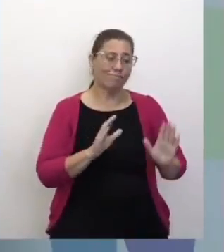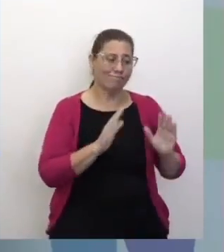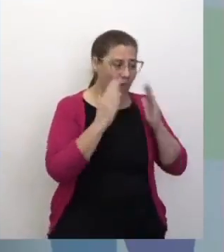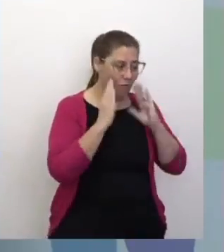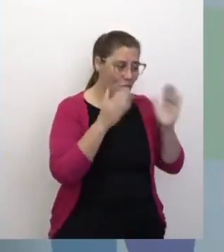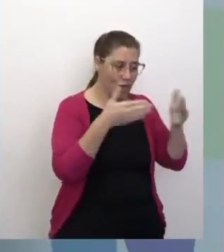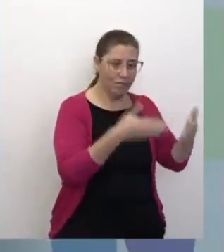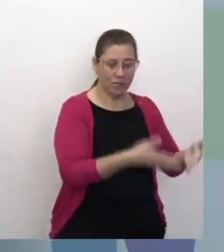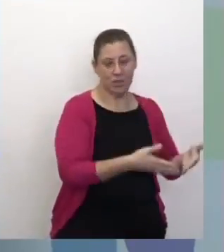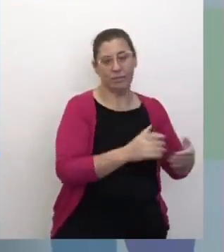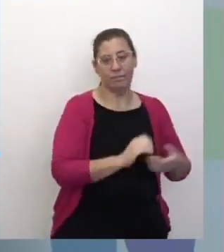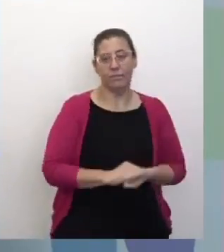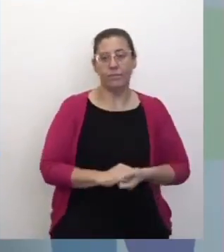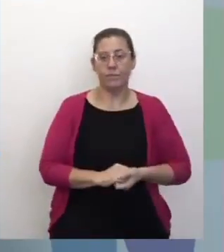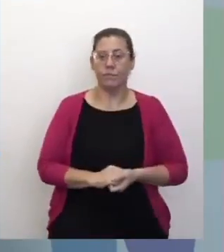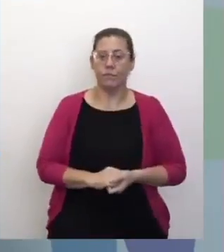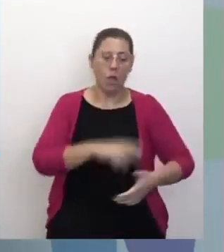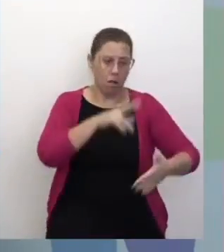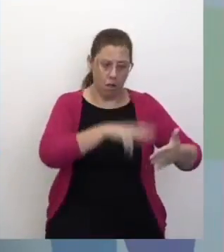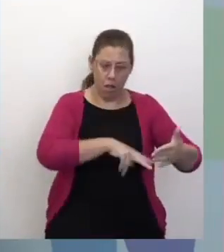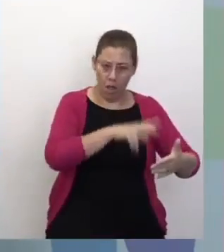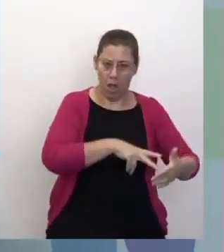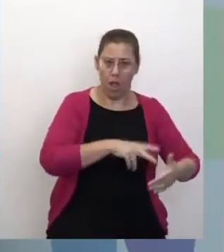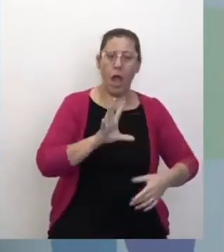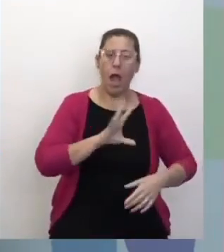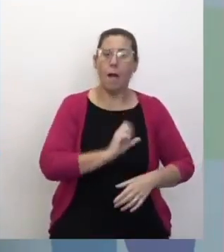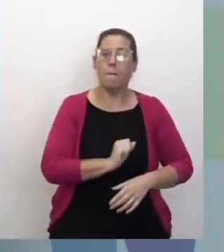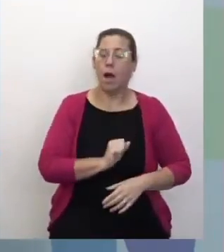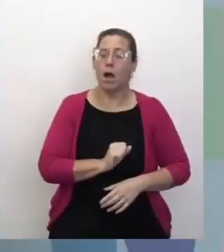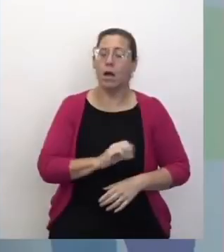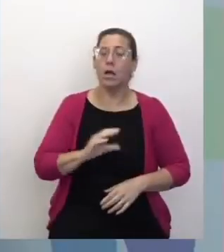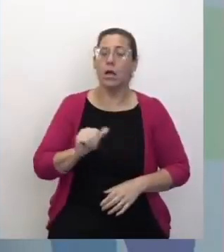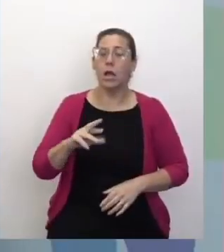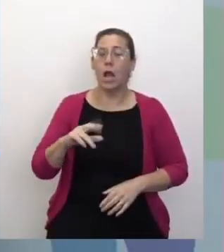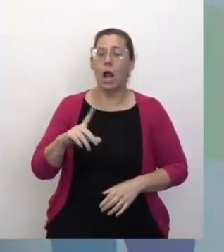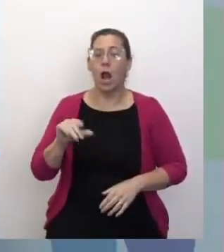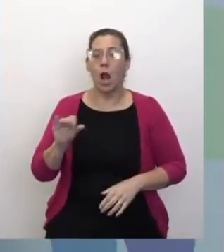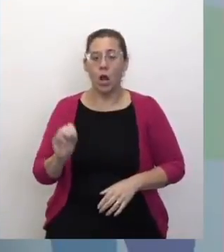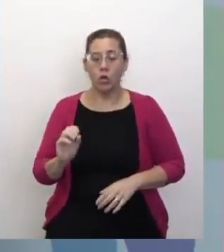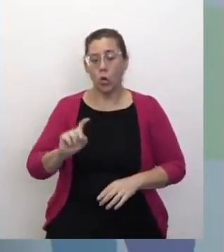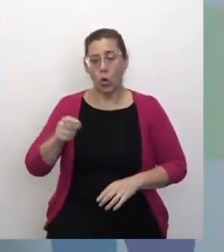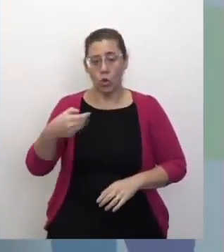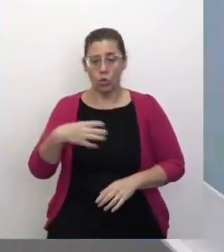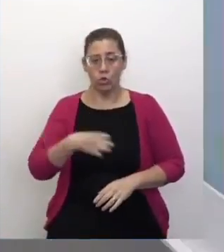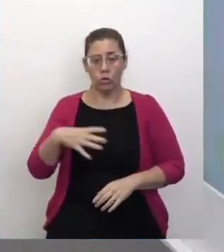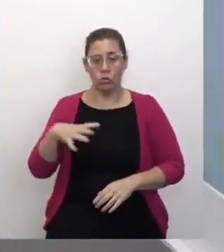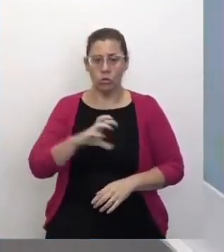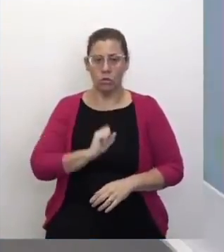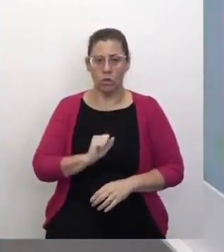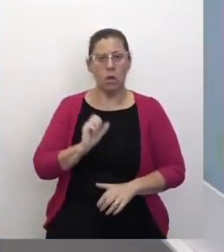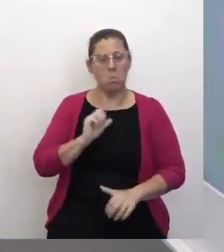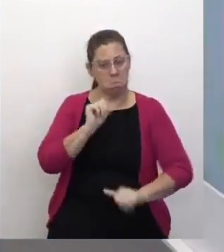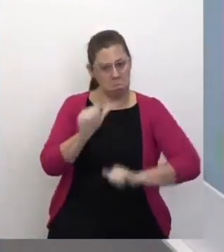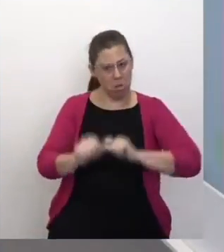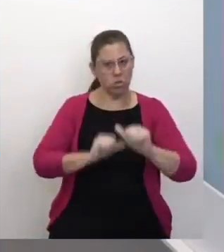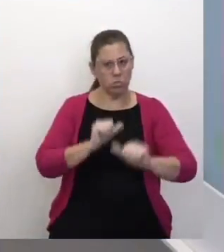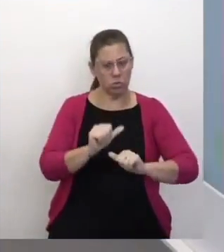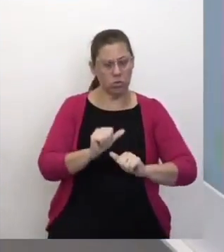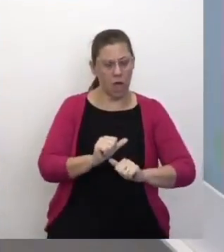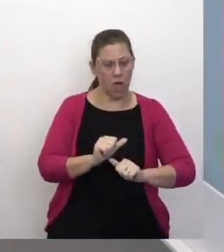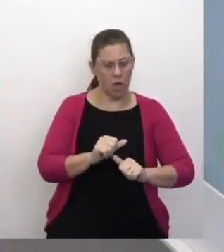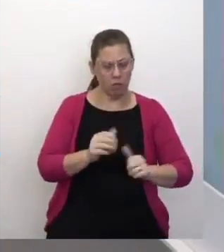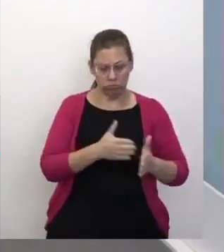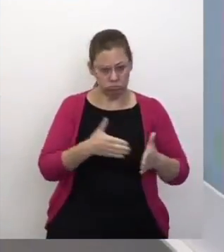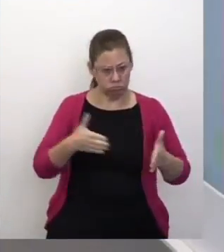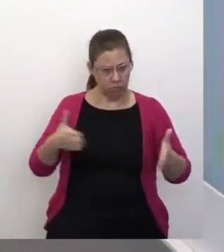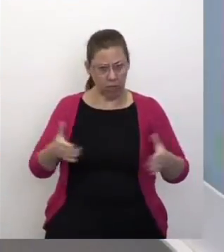conto foi. Leiam este conto, Amar, do Carlos Drummond, que é uma outra concepção de amor. Será que a gente pode mudar de concepção ao longo do tempo?